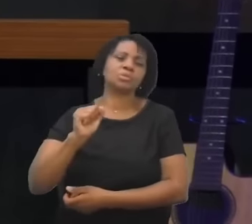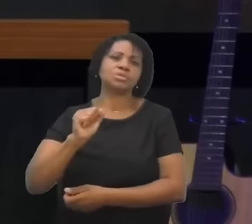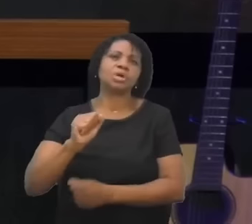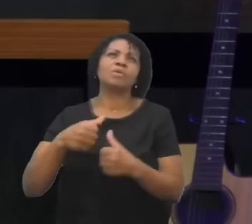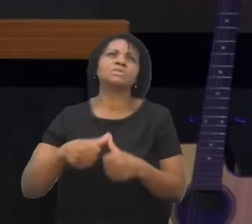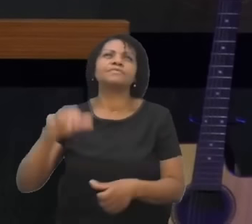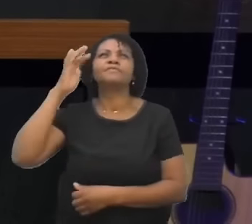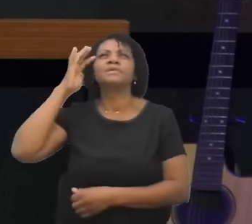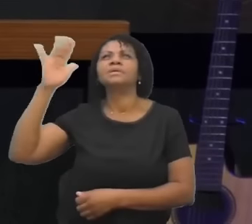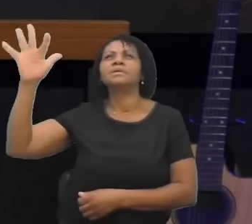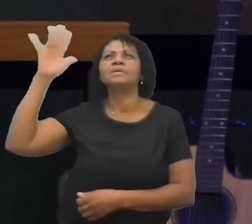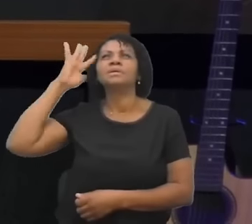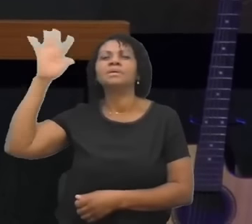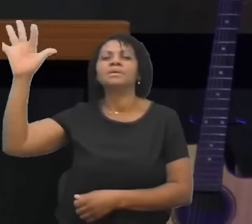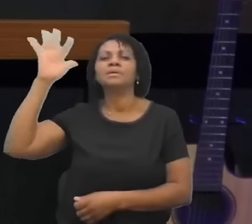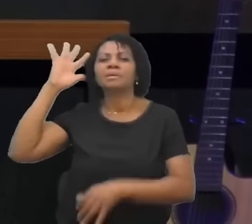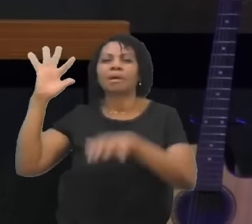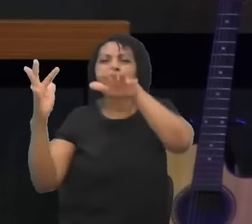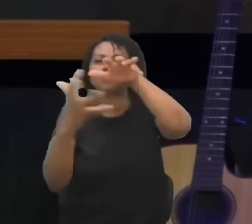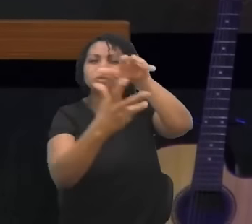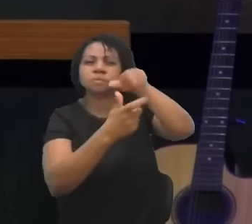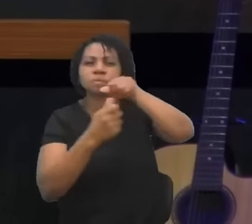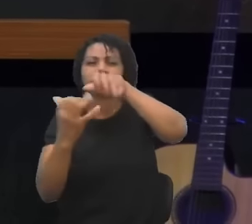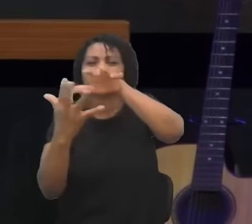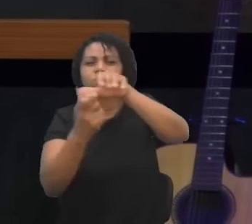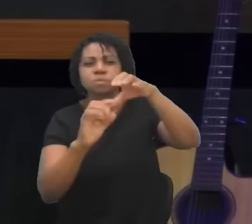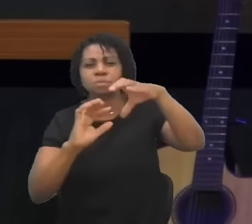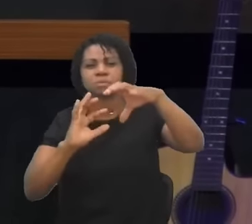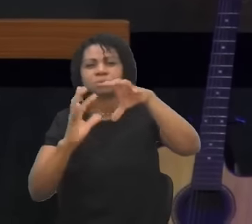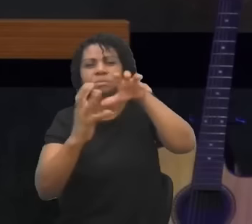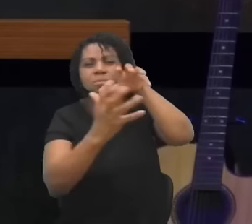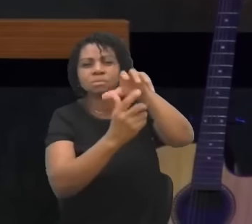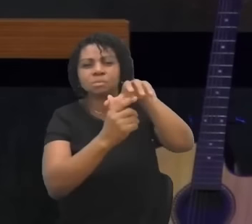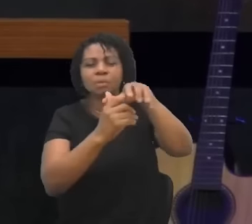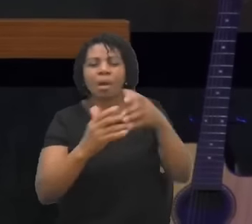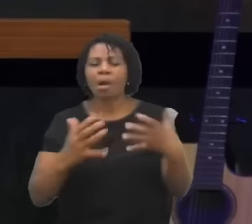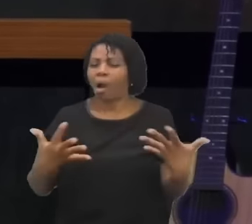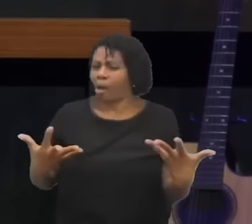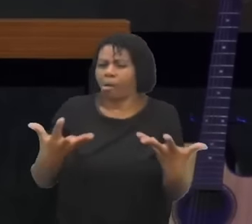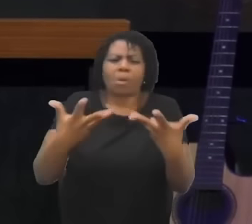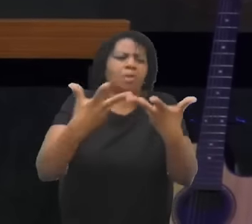fica pensando em planeta. Você fica pensando que grandiosidade,